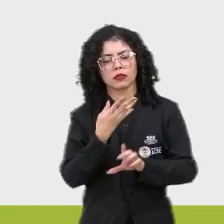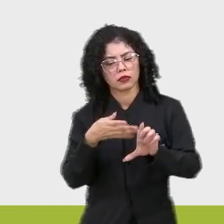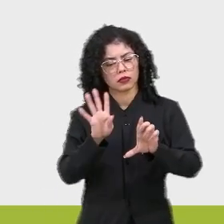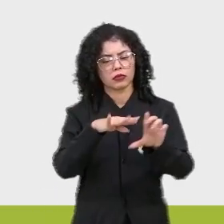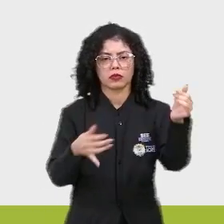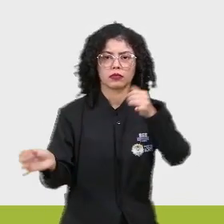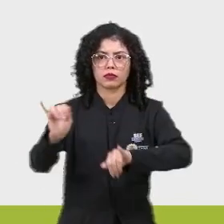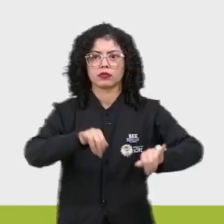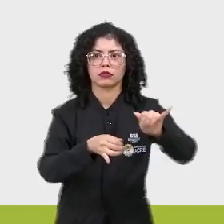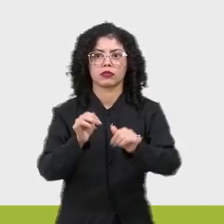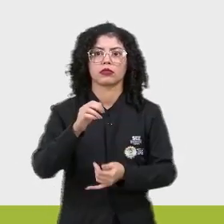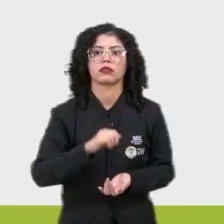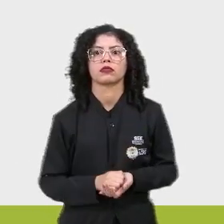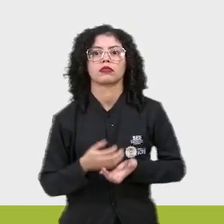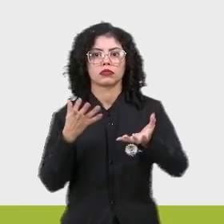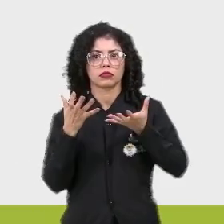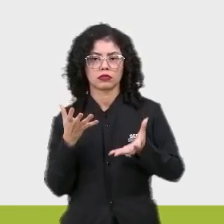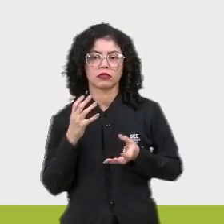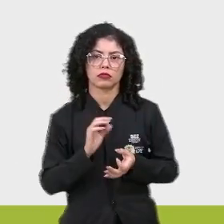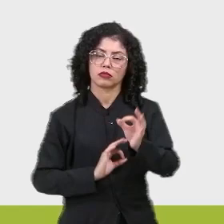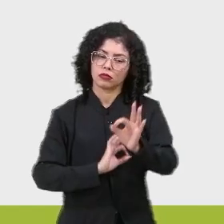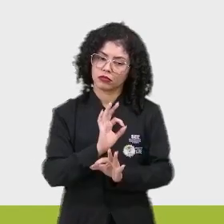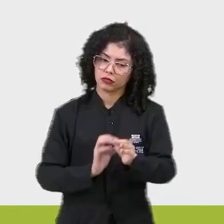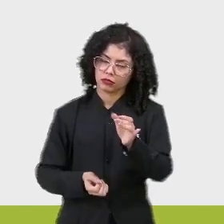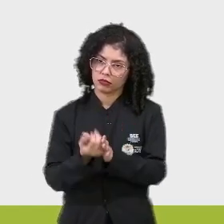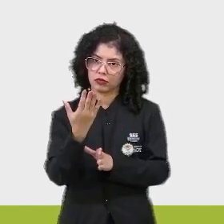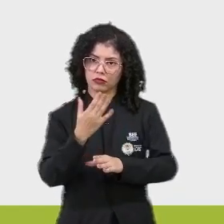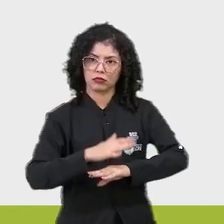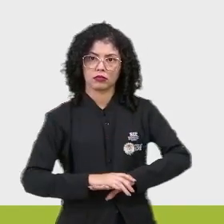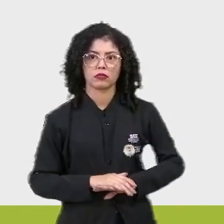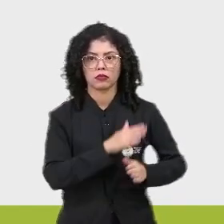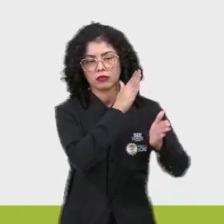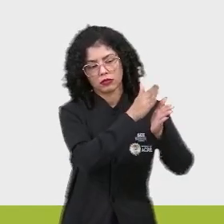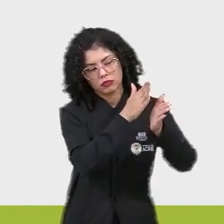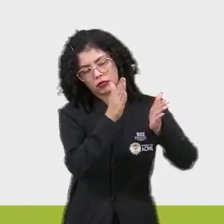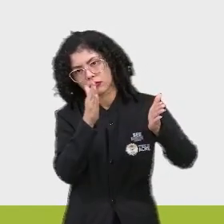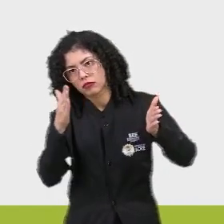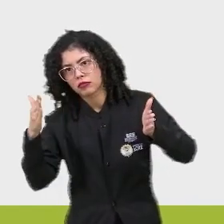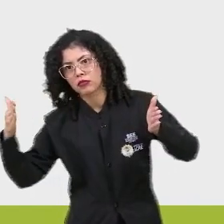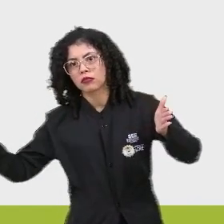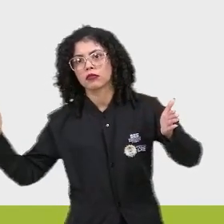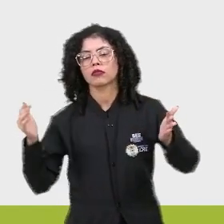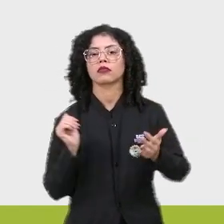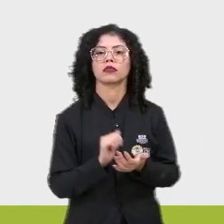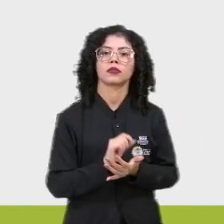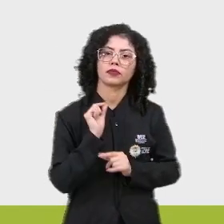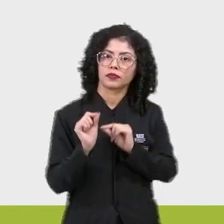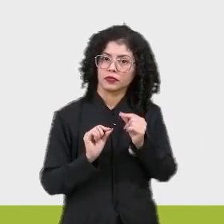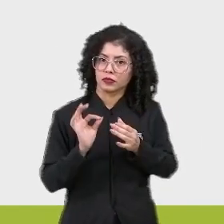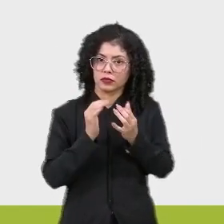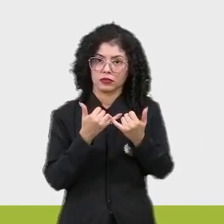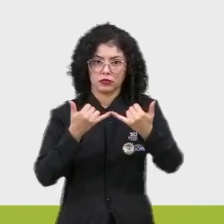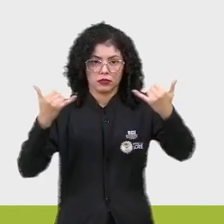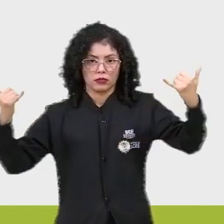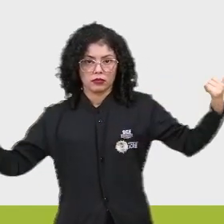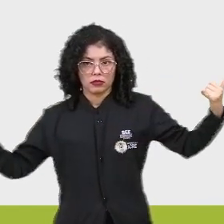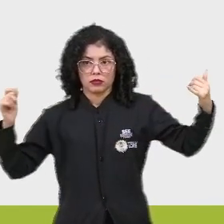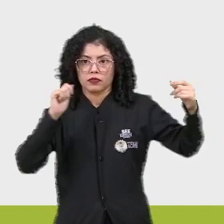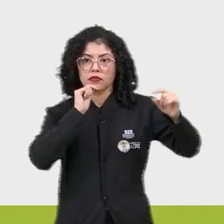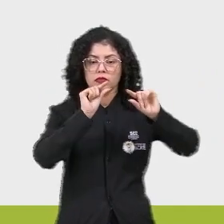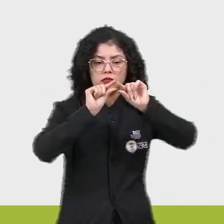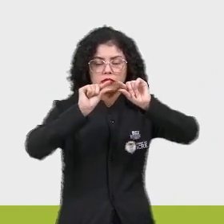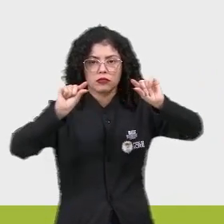periódica, a qual ele estava querendo aí criar. Ele enfileirou os elementos conhecidos na época em linhas